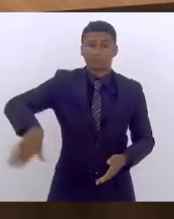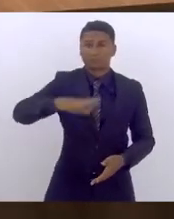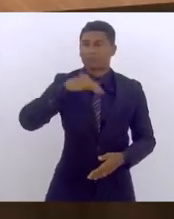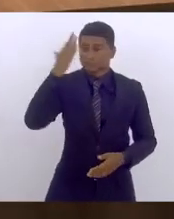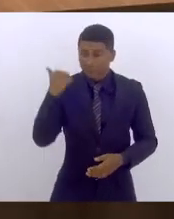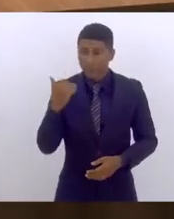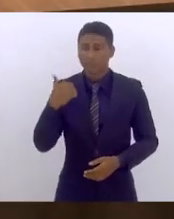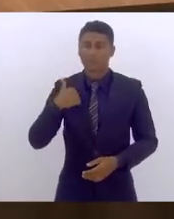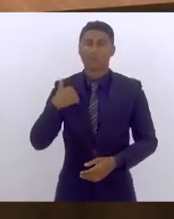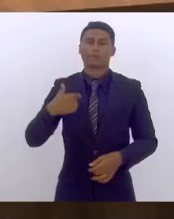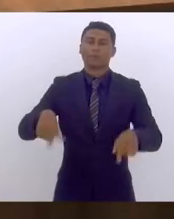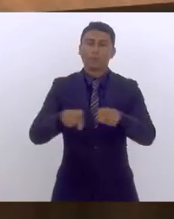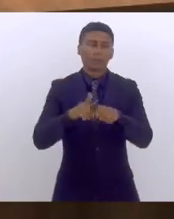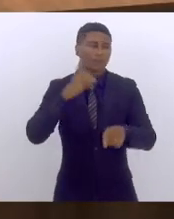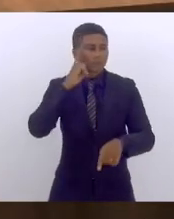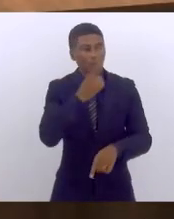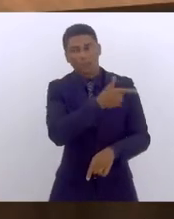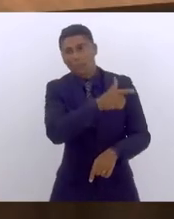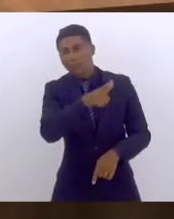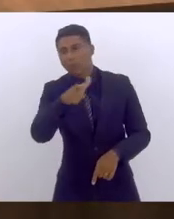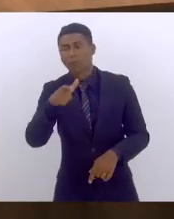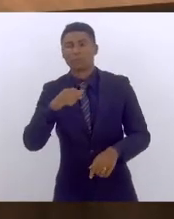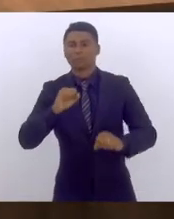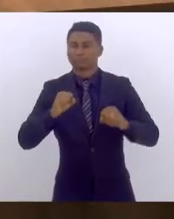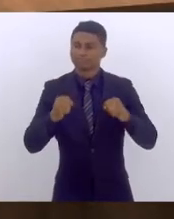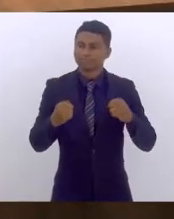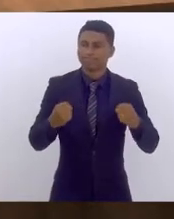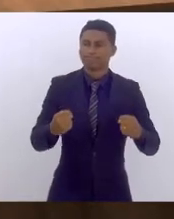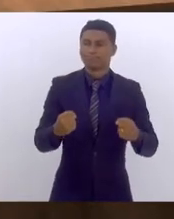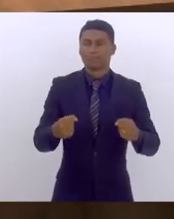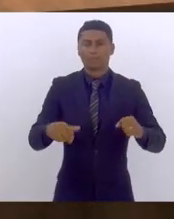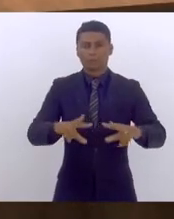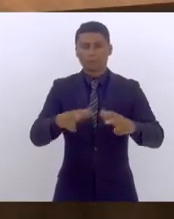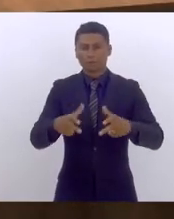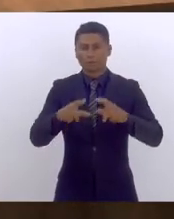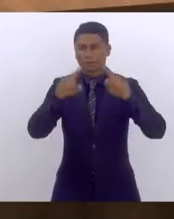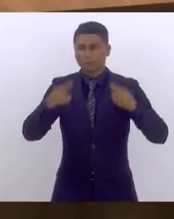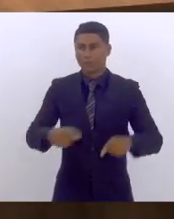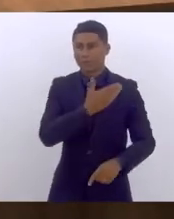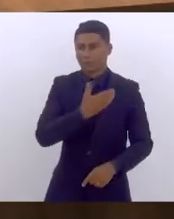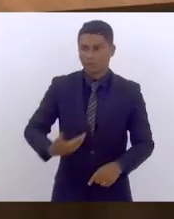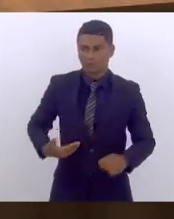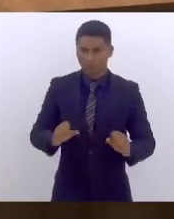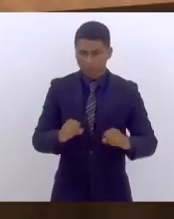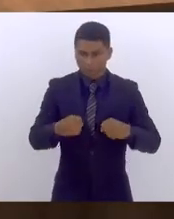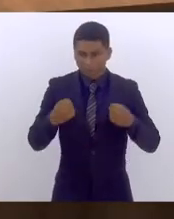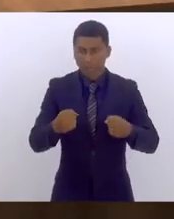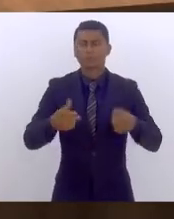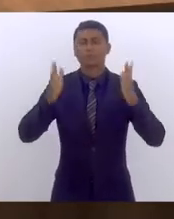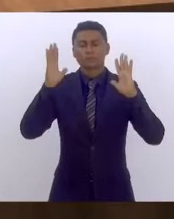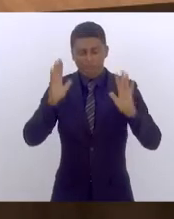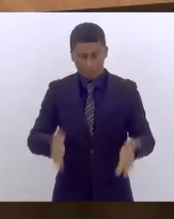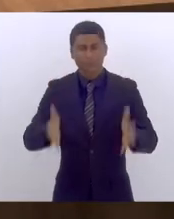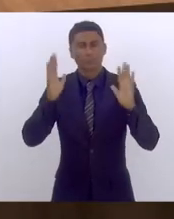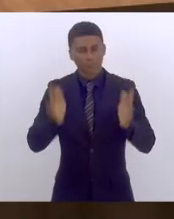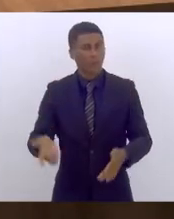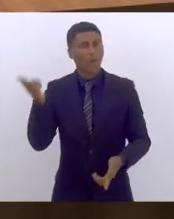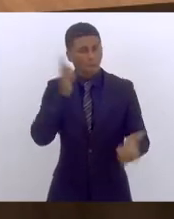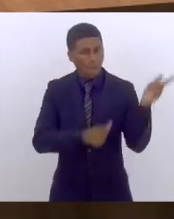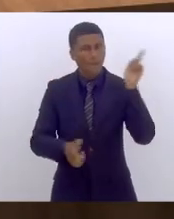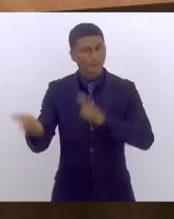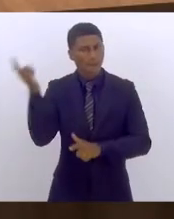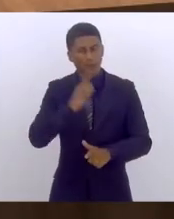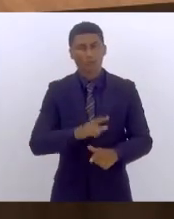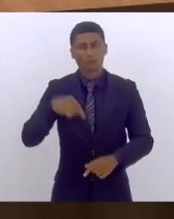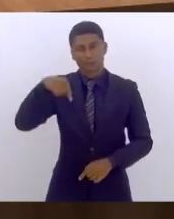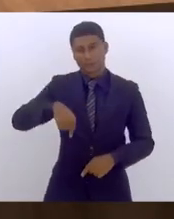como outros deputados nessa casa, como a Comissão de Servidores Públicos tem feito, e nós já conseguimos, com a força do Parlamento Fluminense, com a força